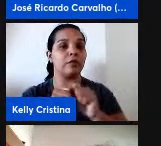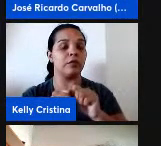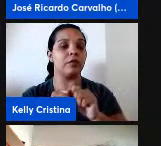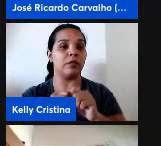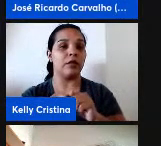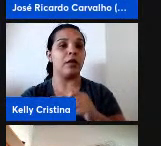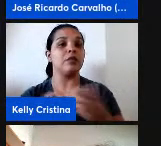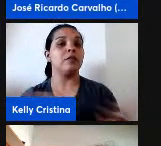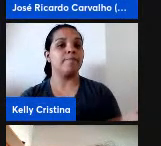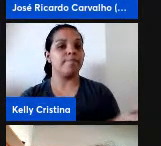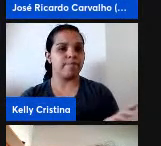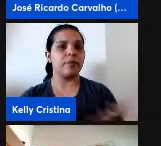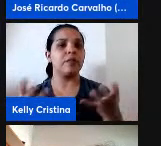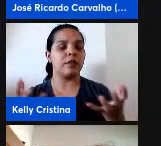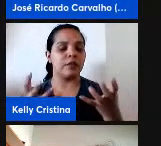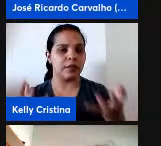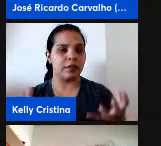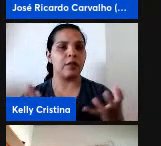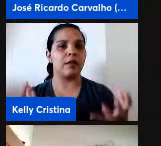envolva e queira